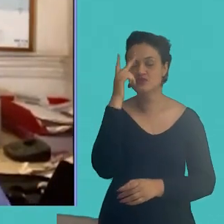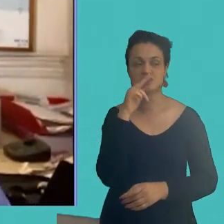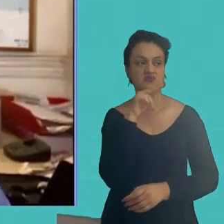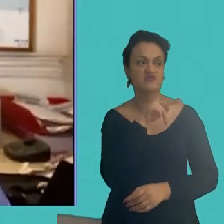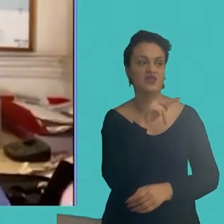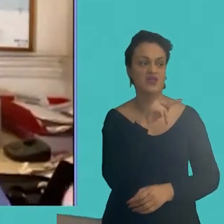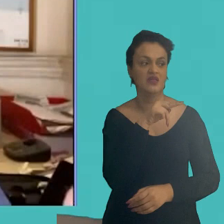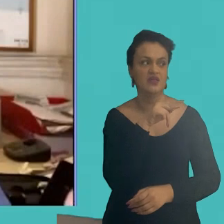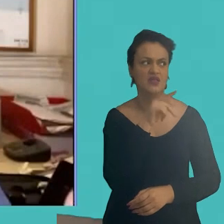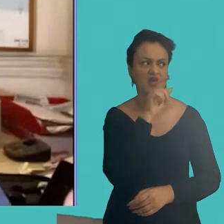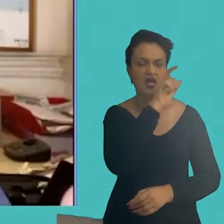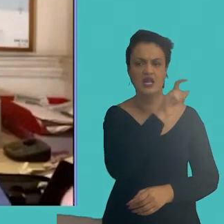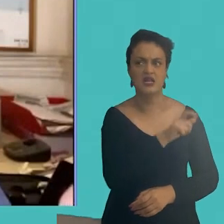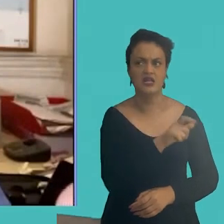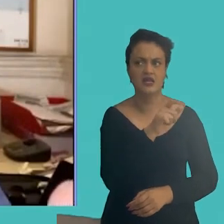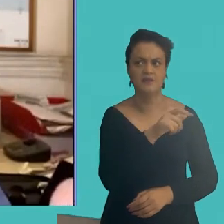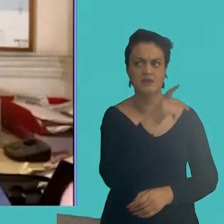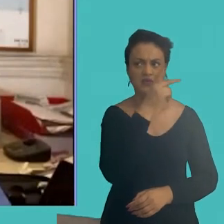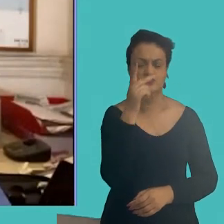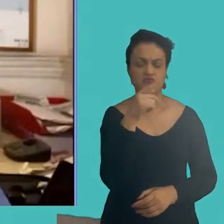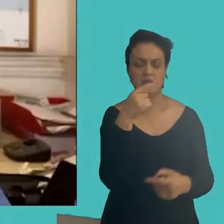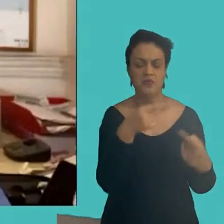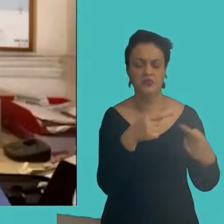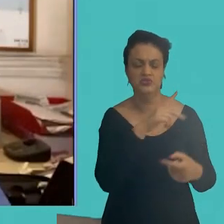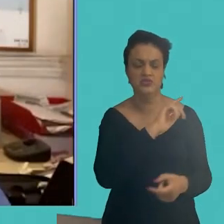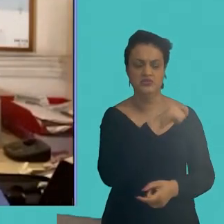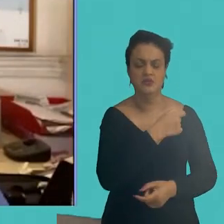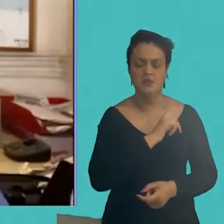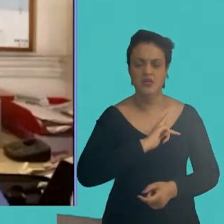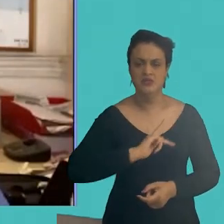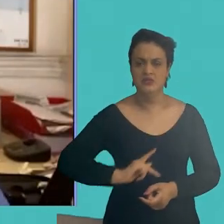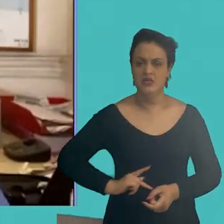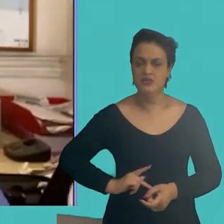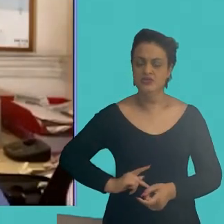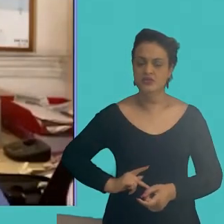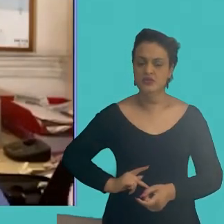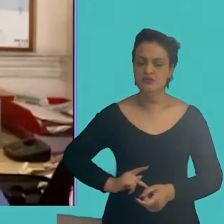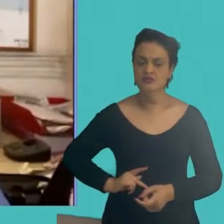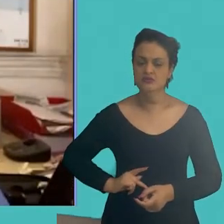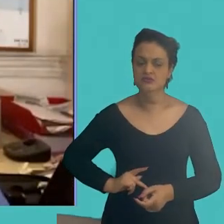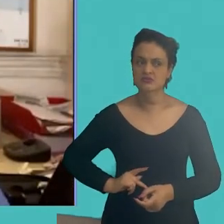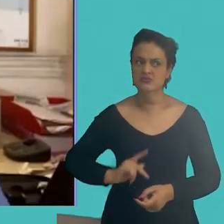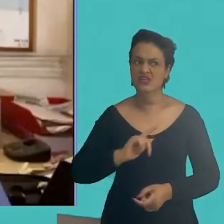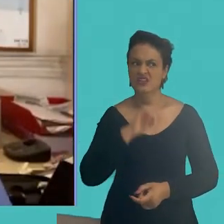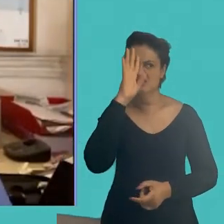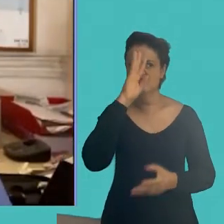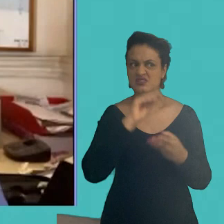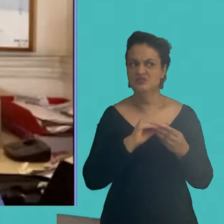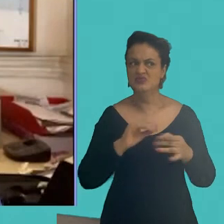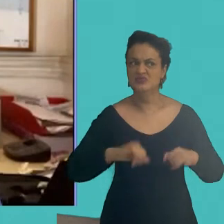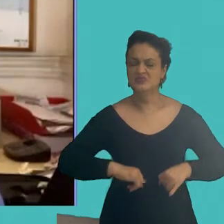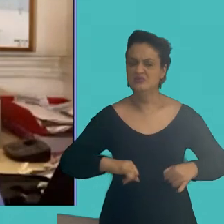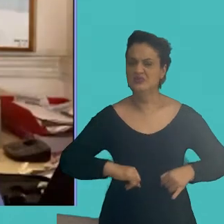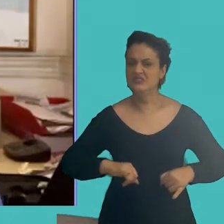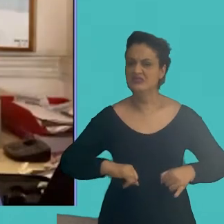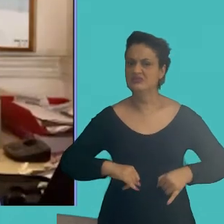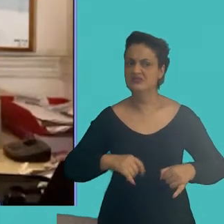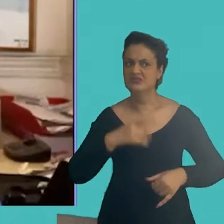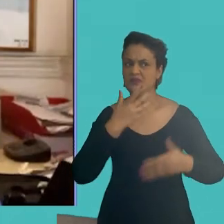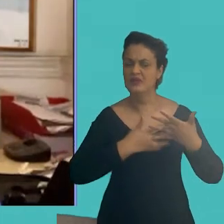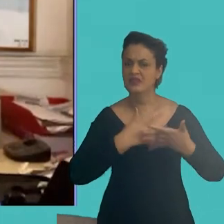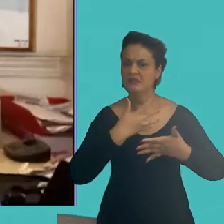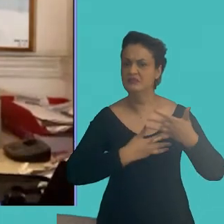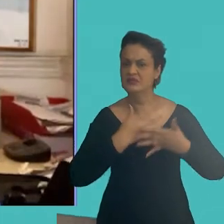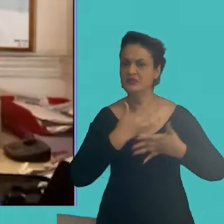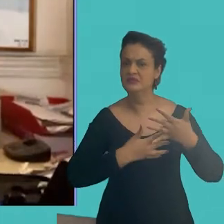figura política, no caso o presidente da República, a sofrimento, a dificuldade, e o que me parece, aí eu